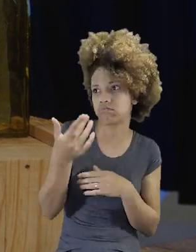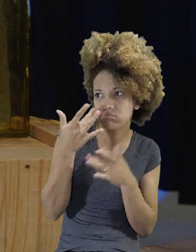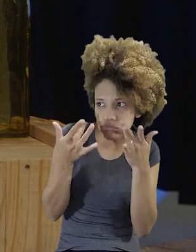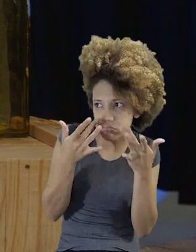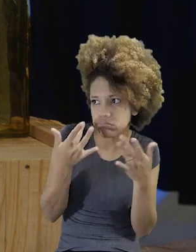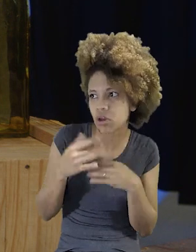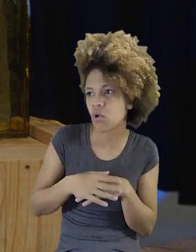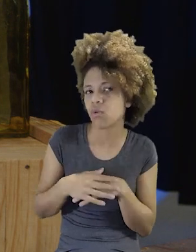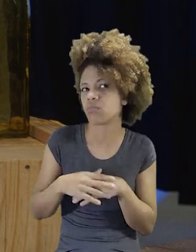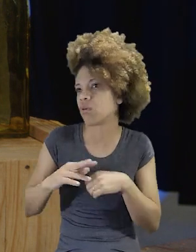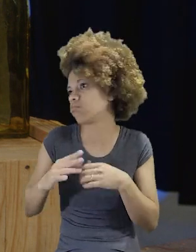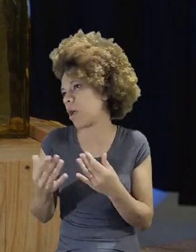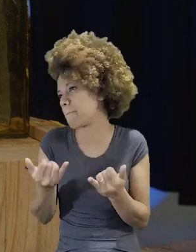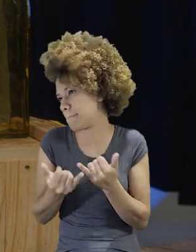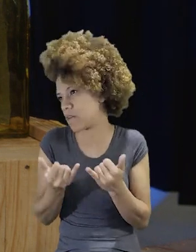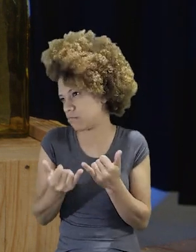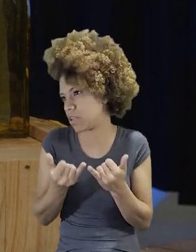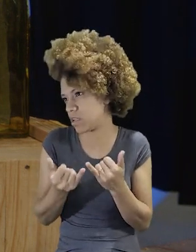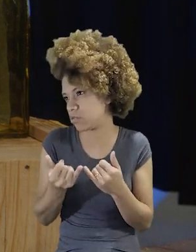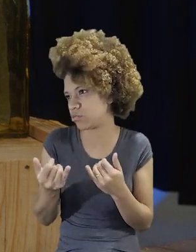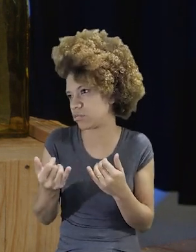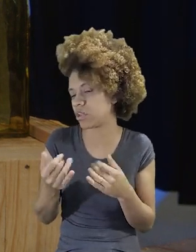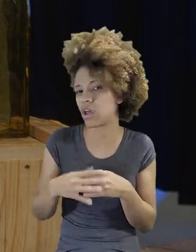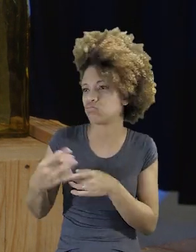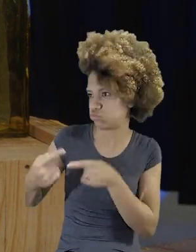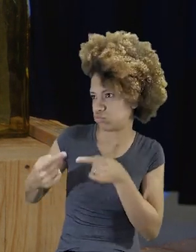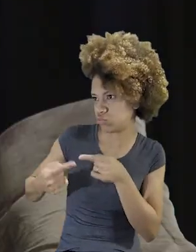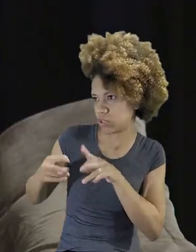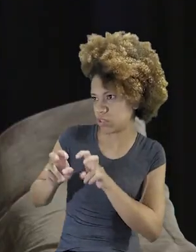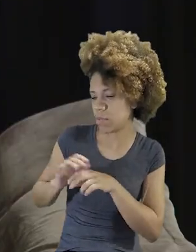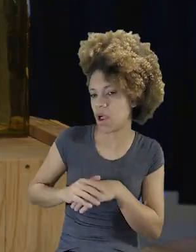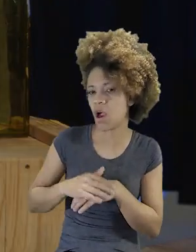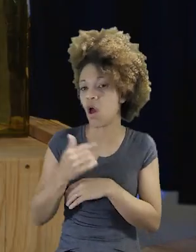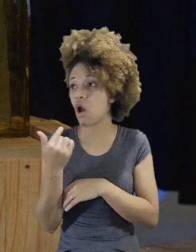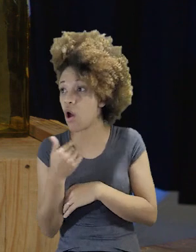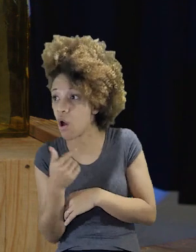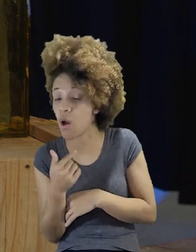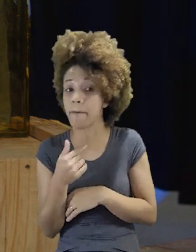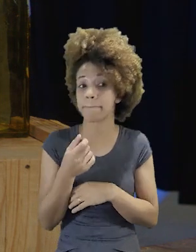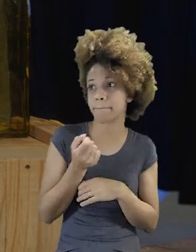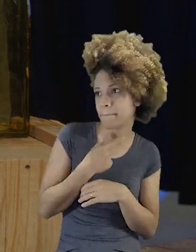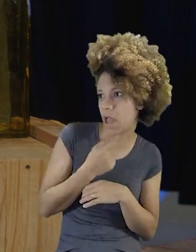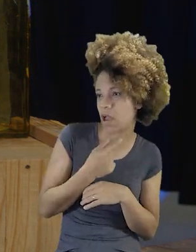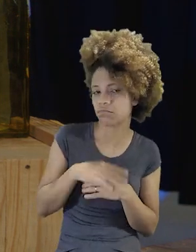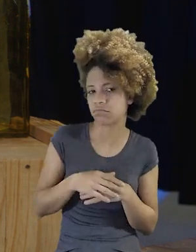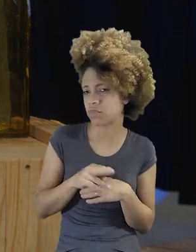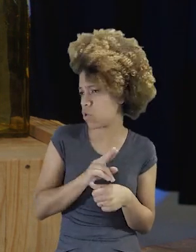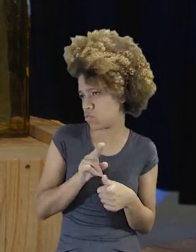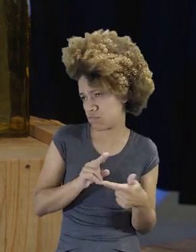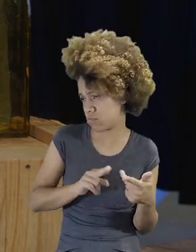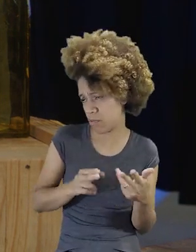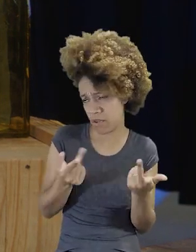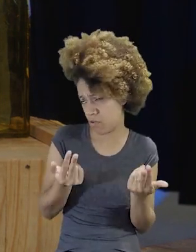mesma coisa do stand up né a gente tem a mesma tá discutindo esse assunto né comédia standar e